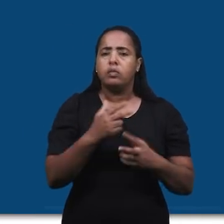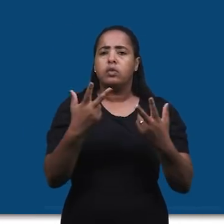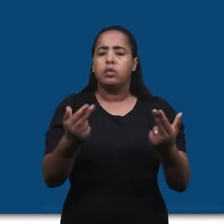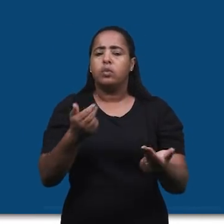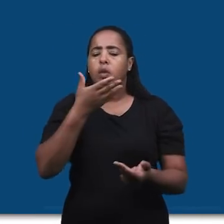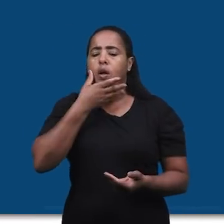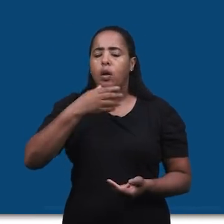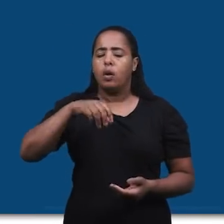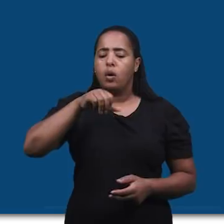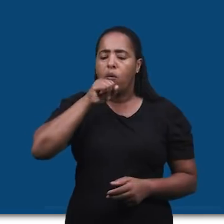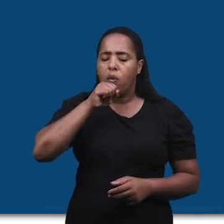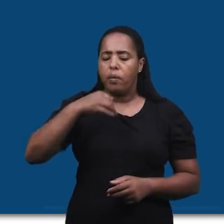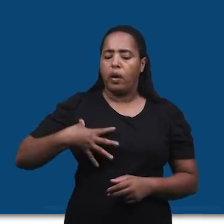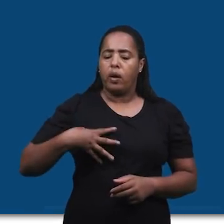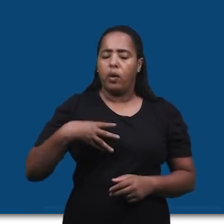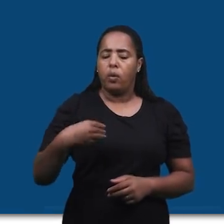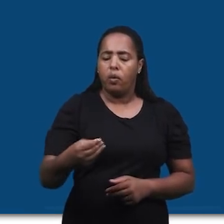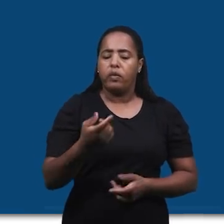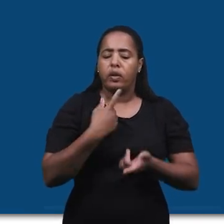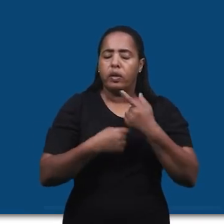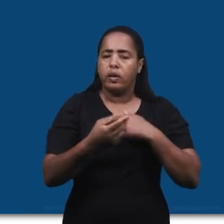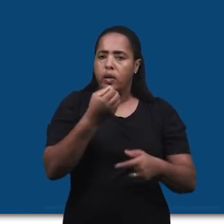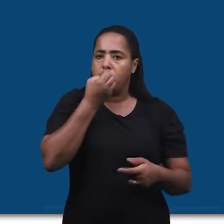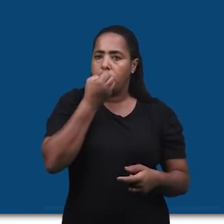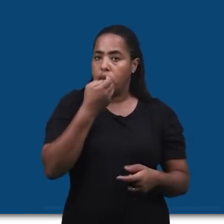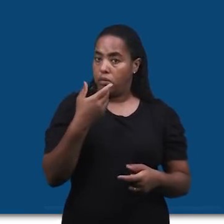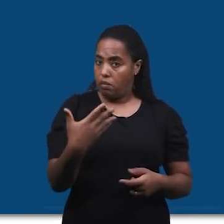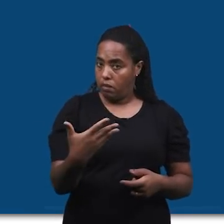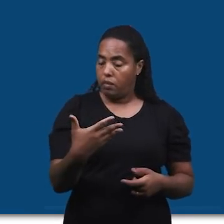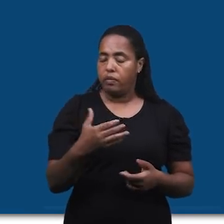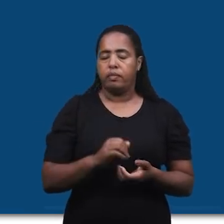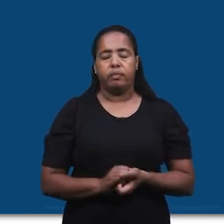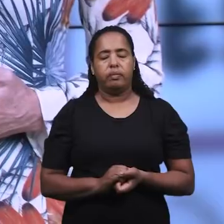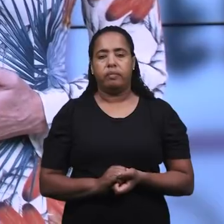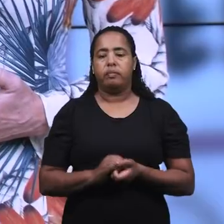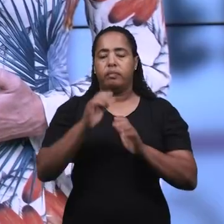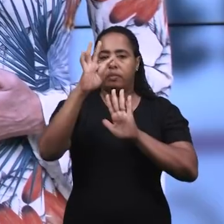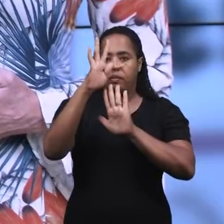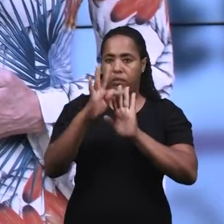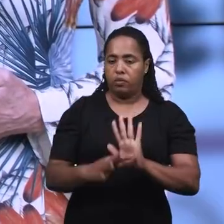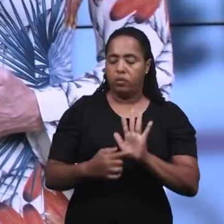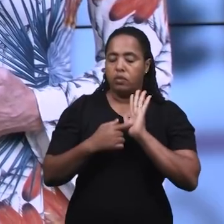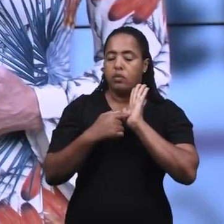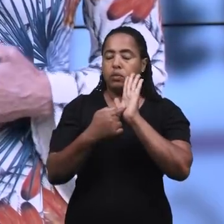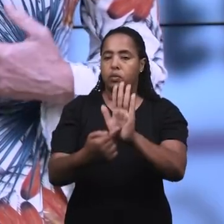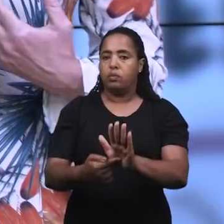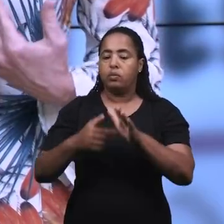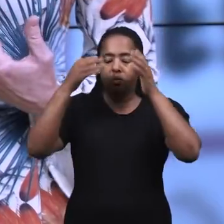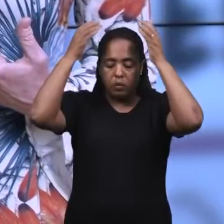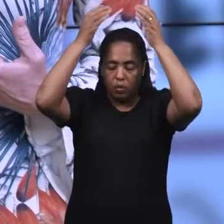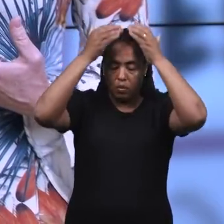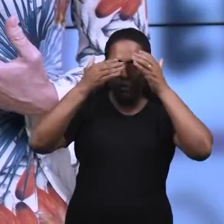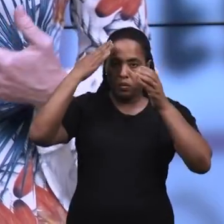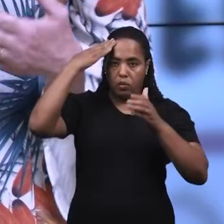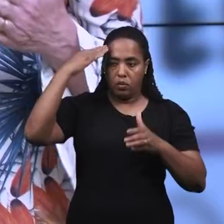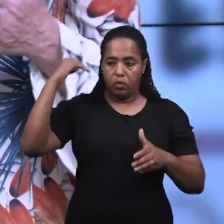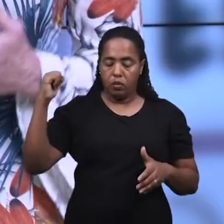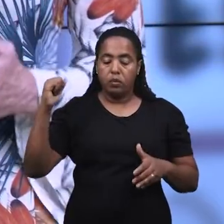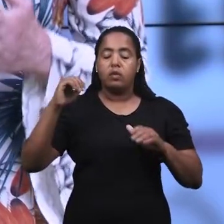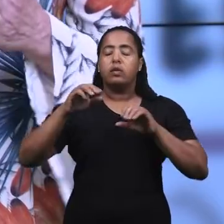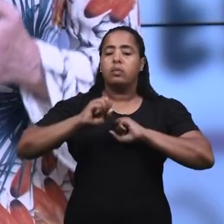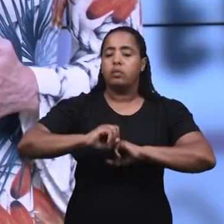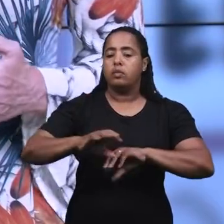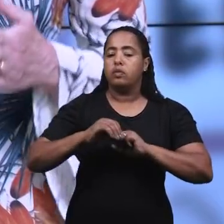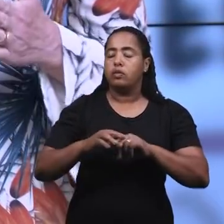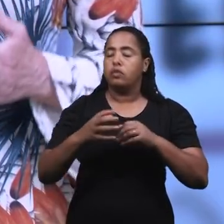o pai ao filho a quem quer bem. Nesta passagem, vemos o rei Salomão nos ensinando que, da